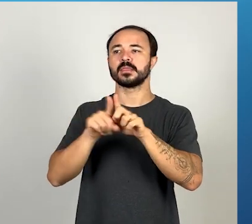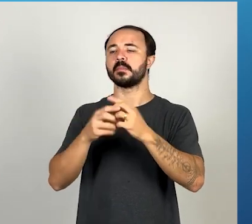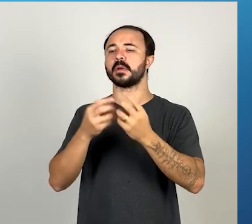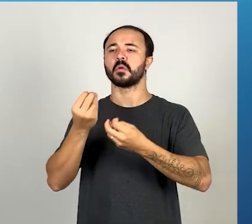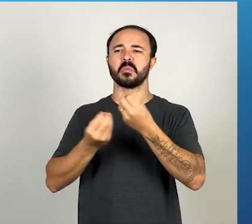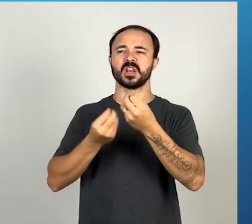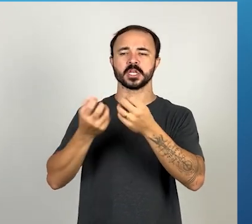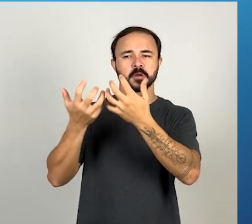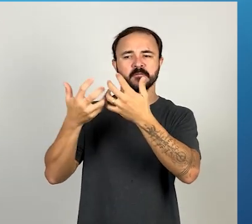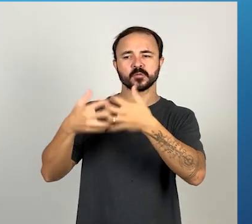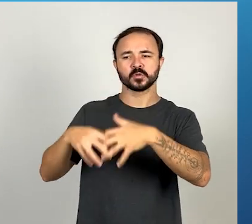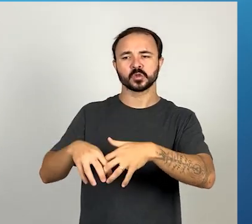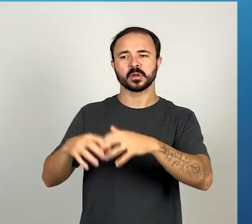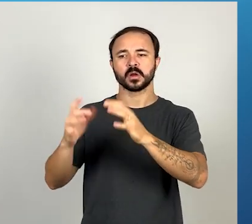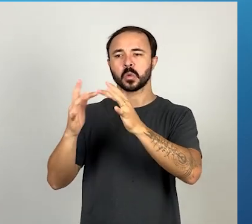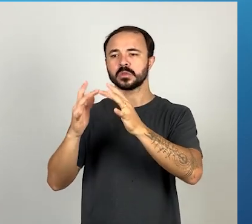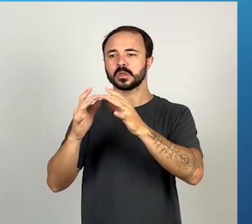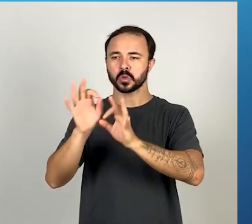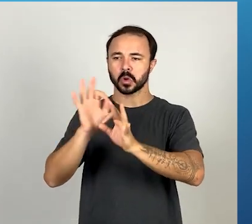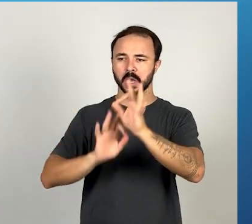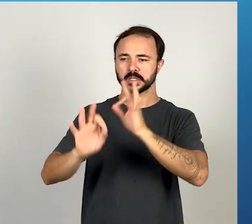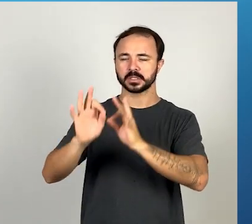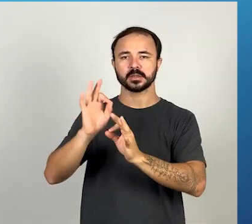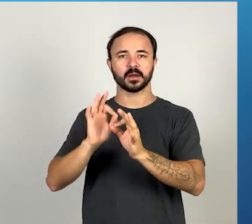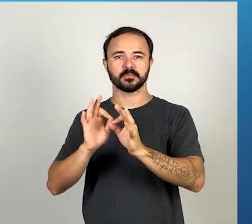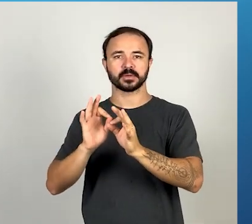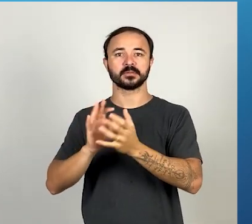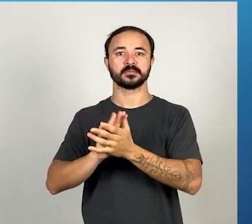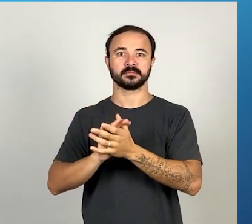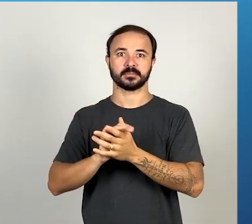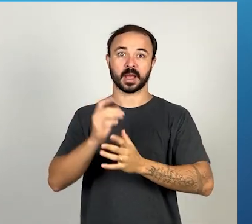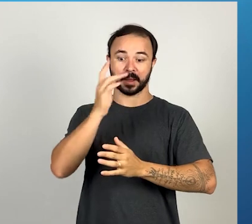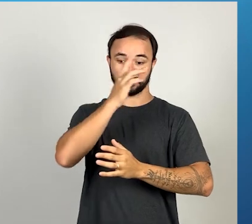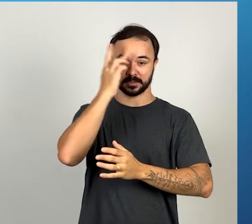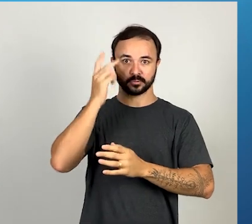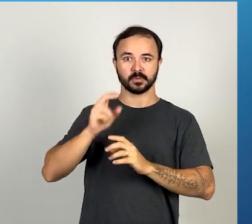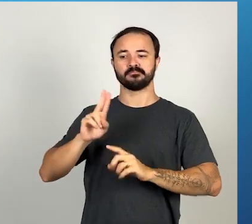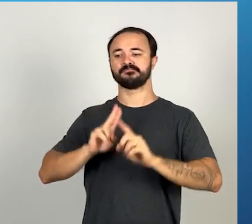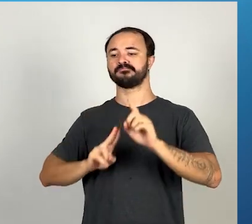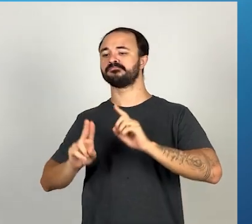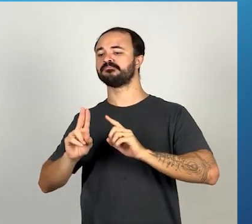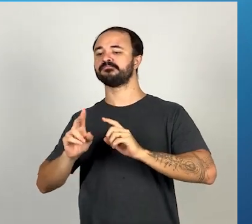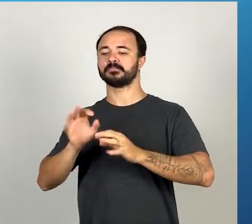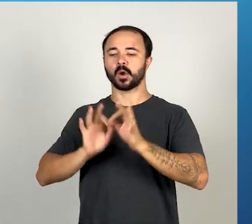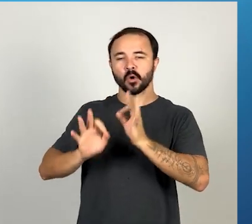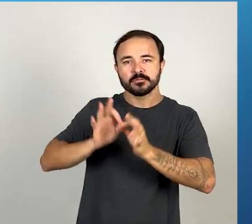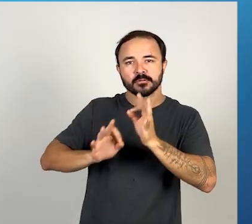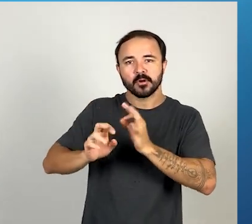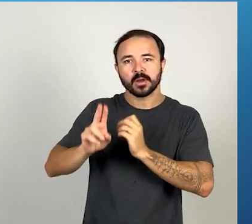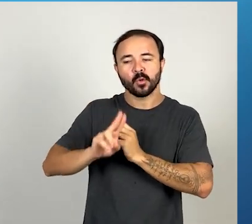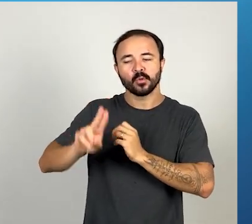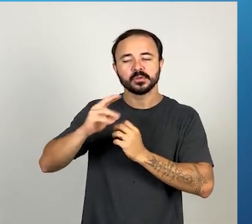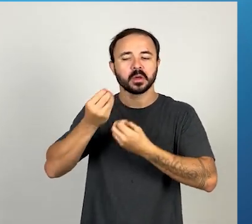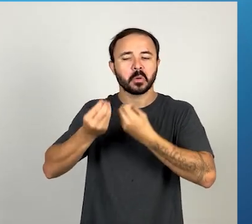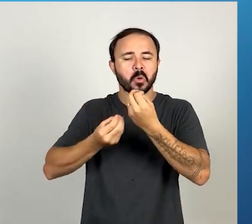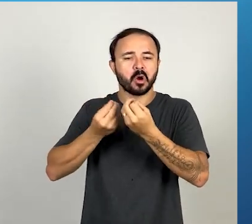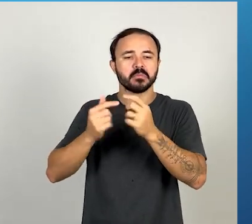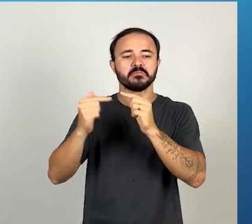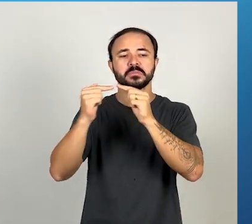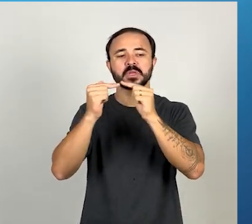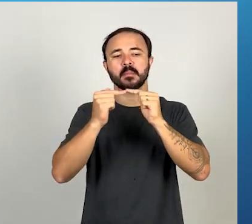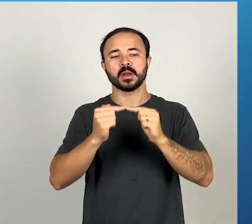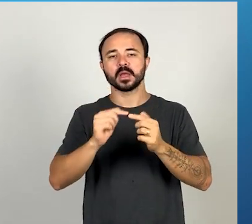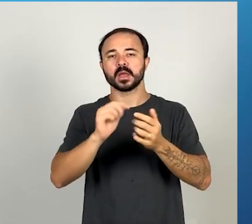do Arduino, se irão funcionar como entrada ou saída, é definido justamente na programação. Então, através da programação,